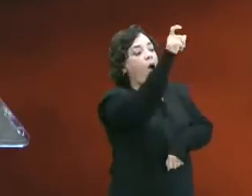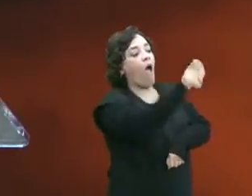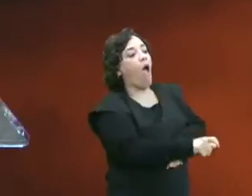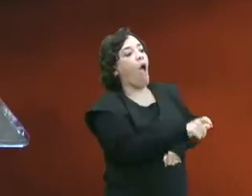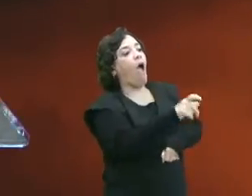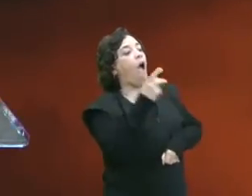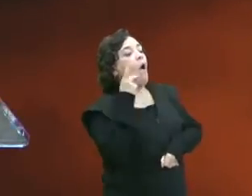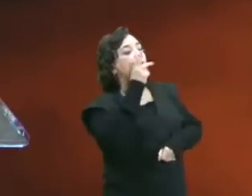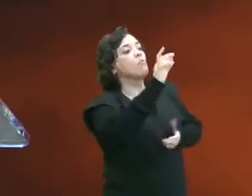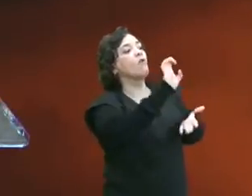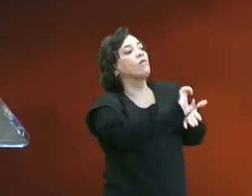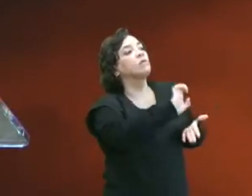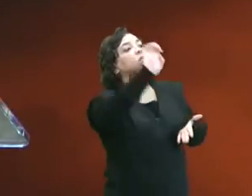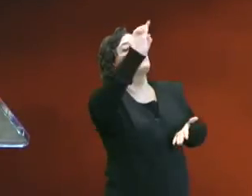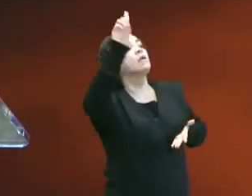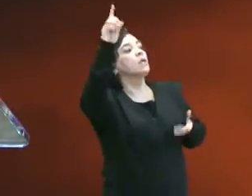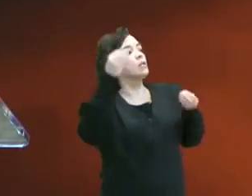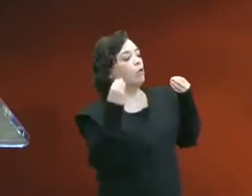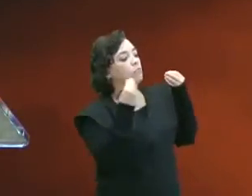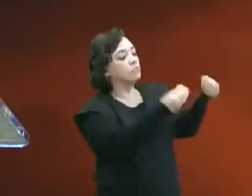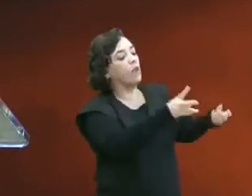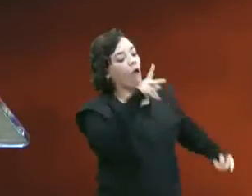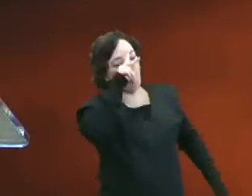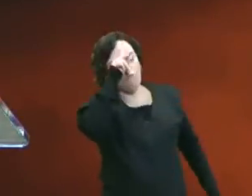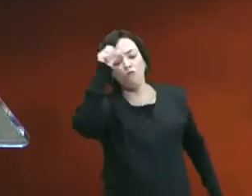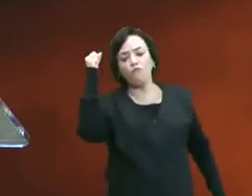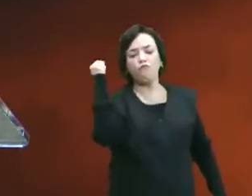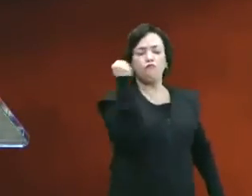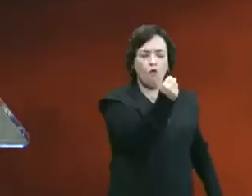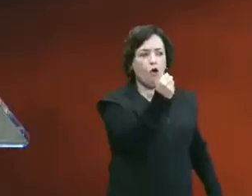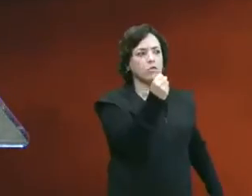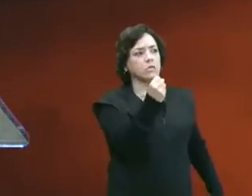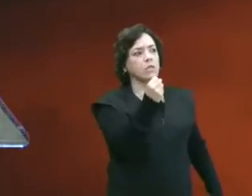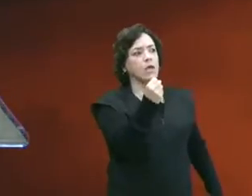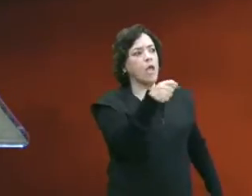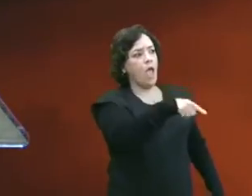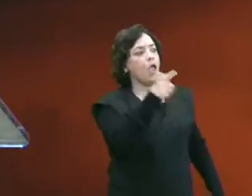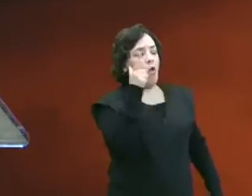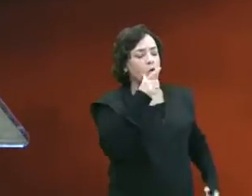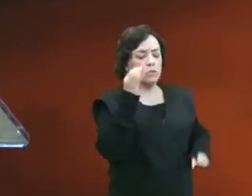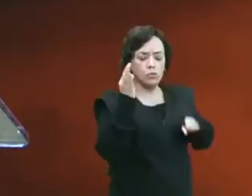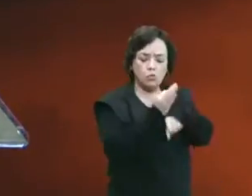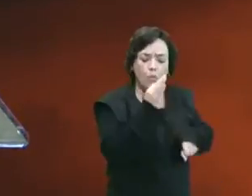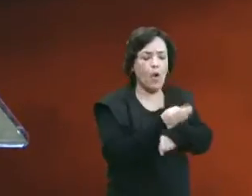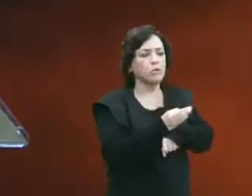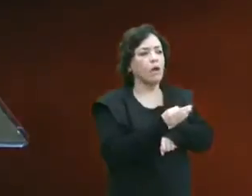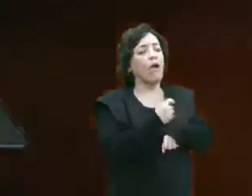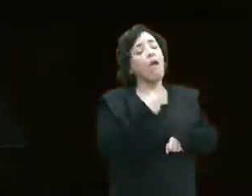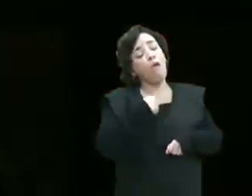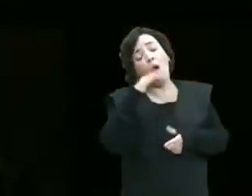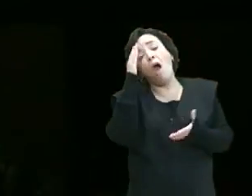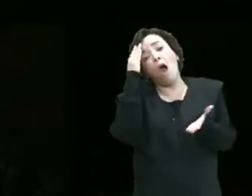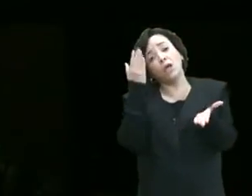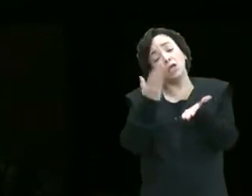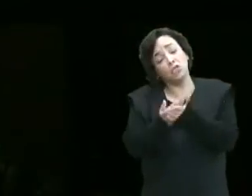Elias, o fortalece de uma forma incomum. E eu creio que, de certa maneira, Deus